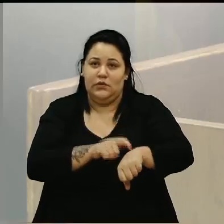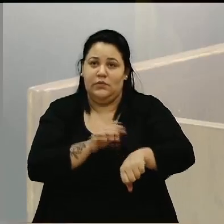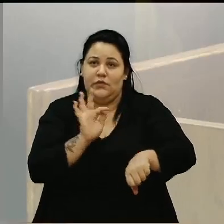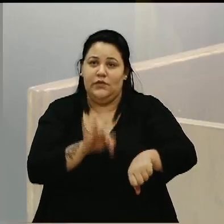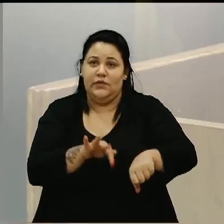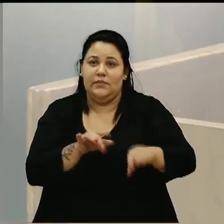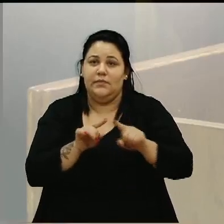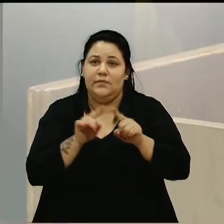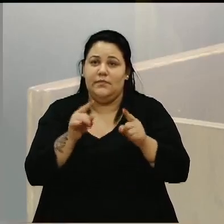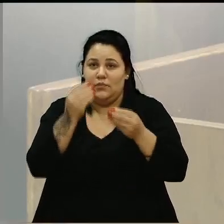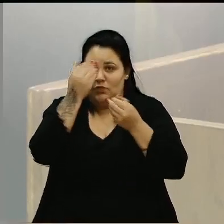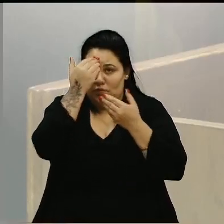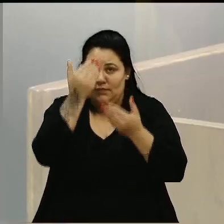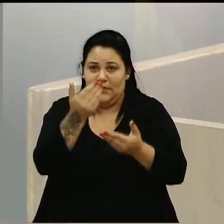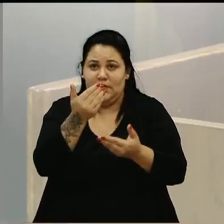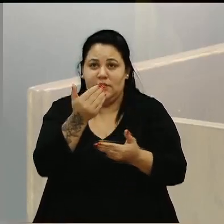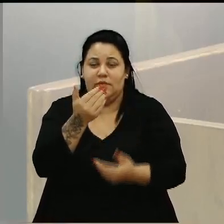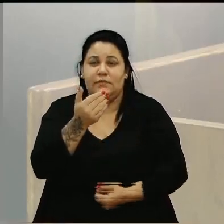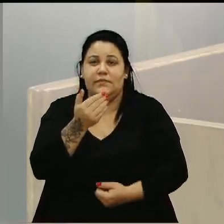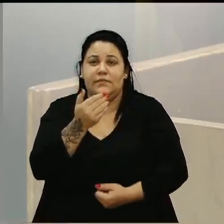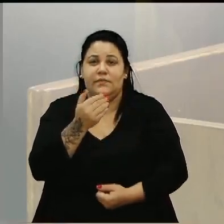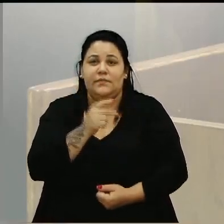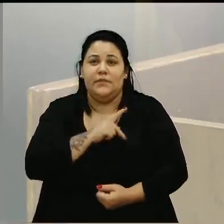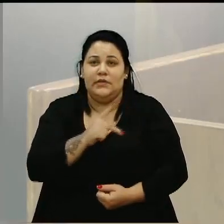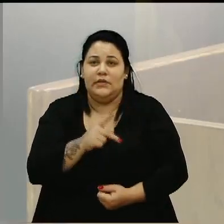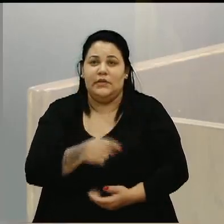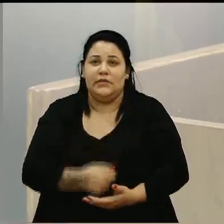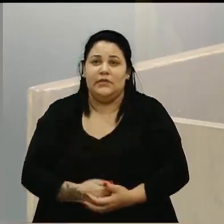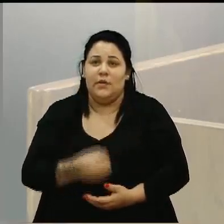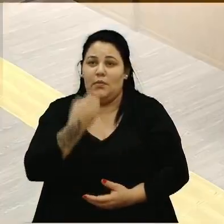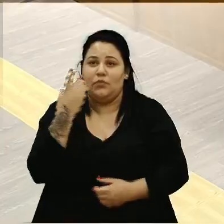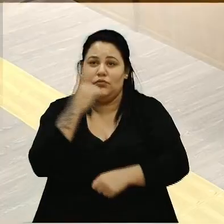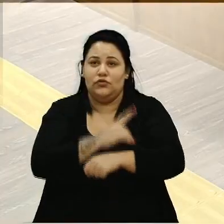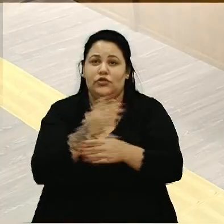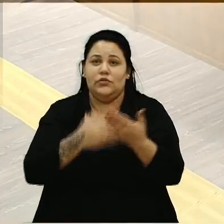encerrou. Muito obrigada, senhor presidente. Um bom dia a todos. Obrigado.